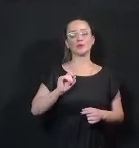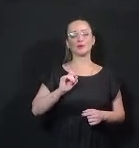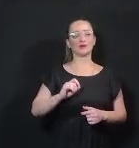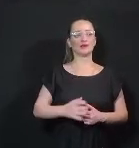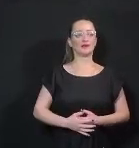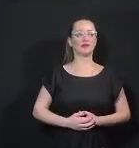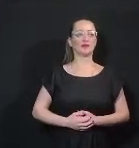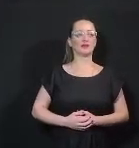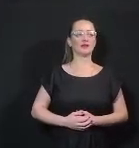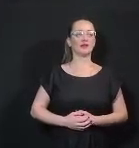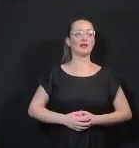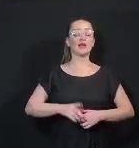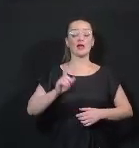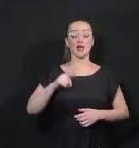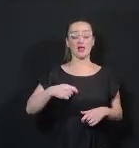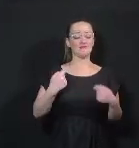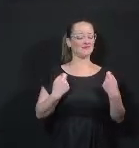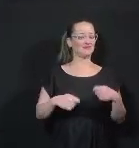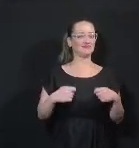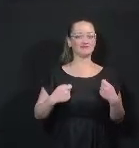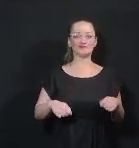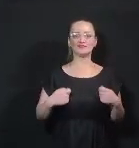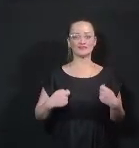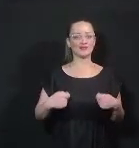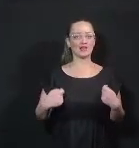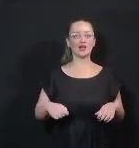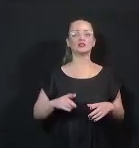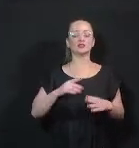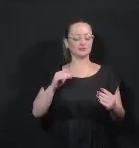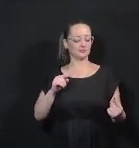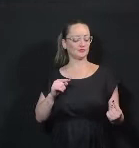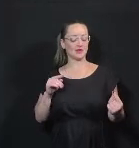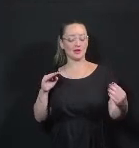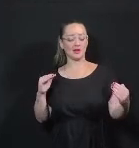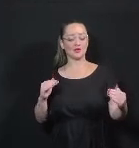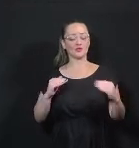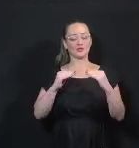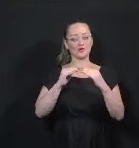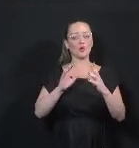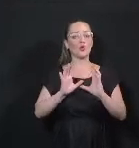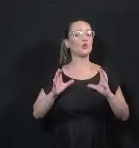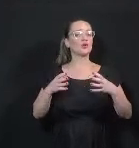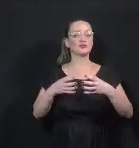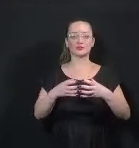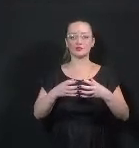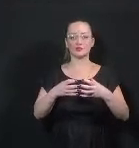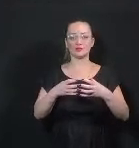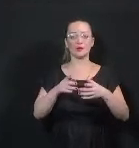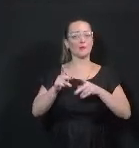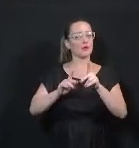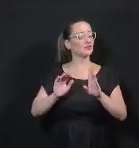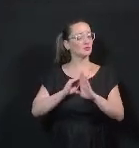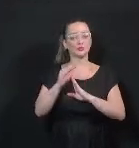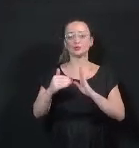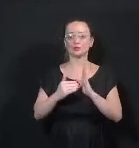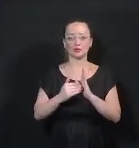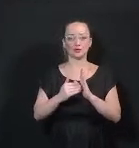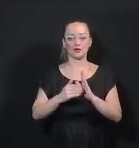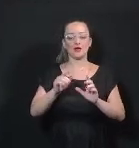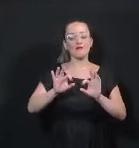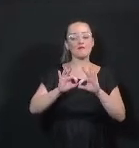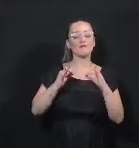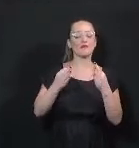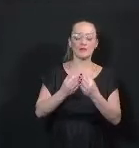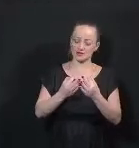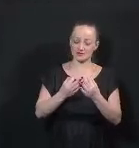eram demandas que afetavam positivamente a população como um todo, as famílias,